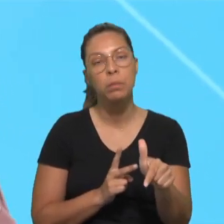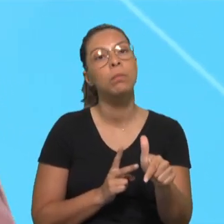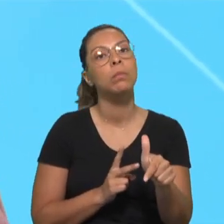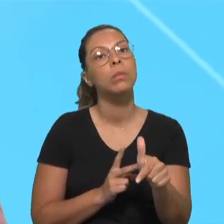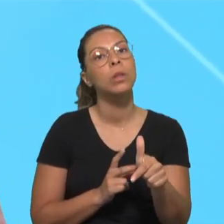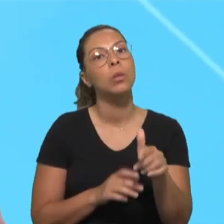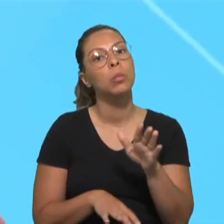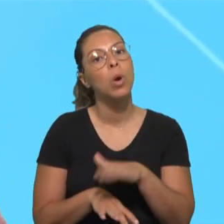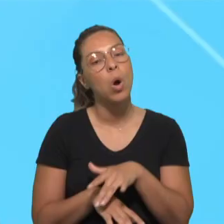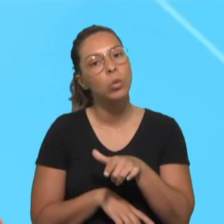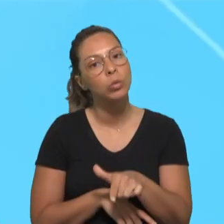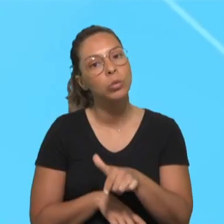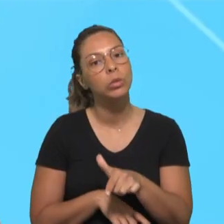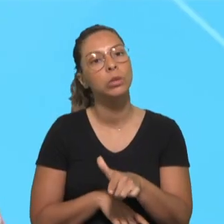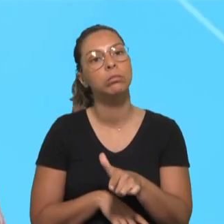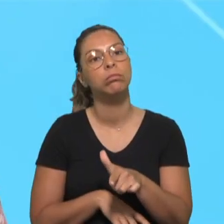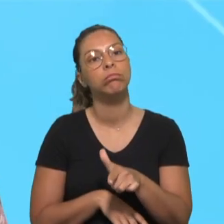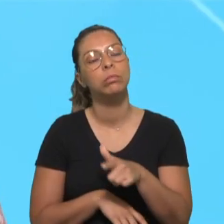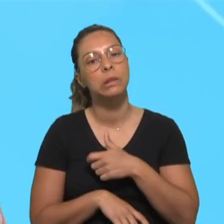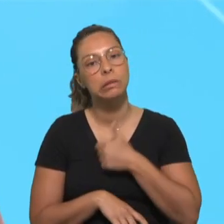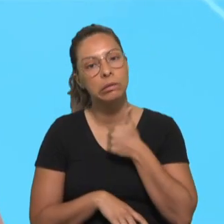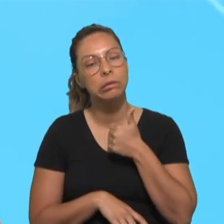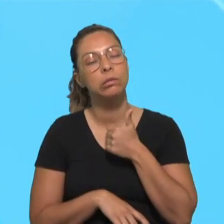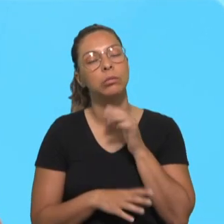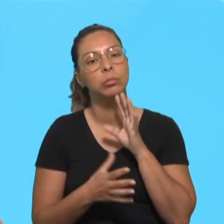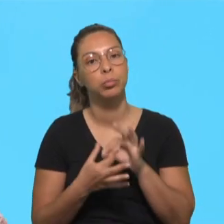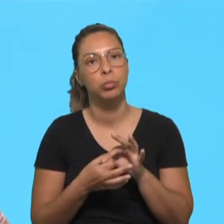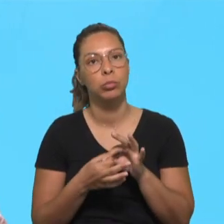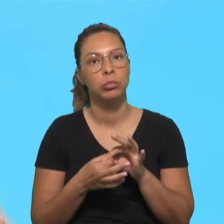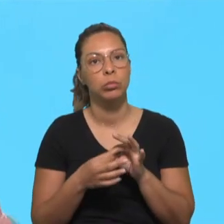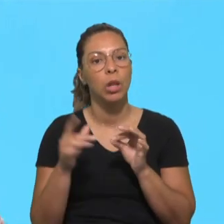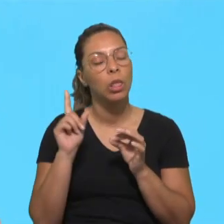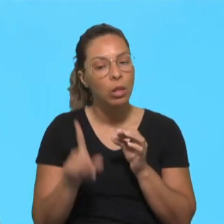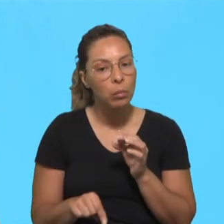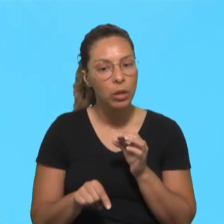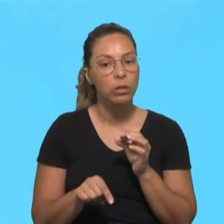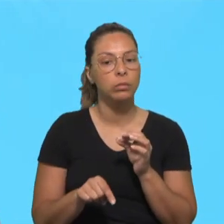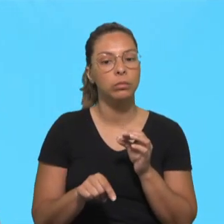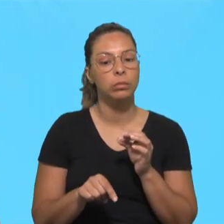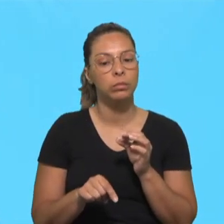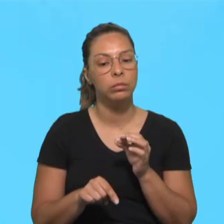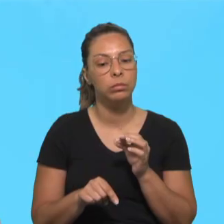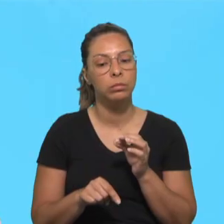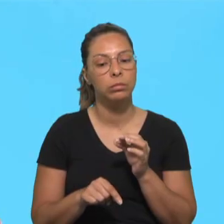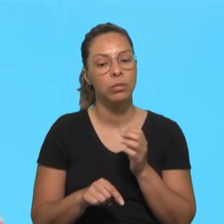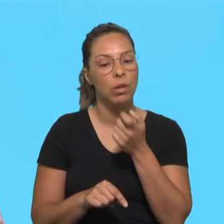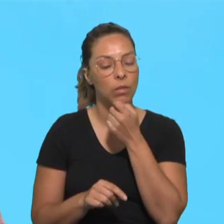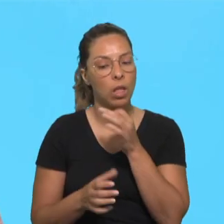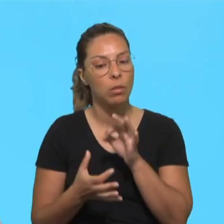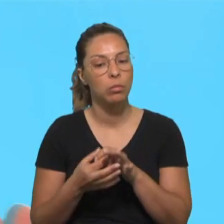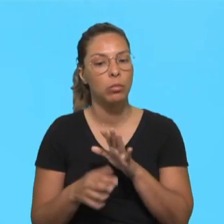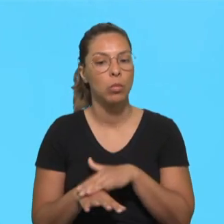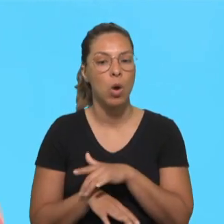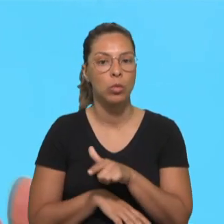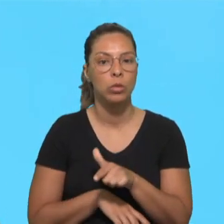da missão das cooperadoras e de toda a família blasiana. E depois também, e podemos falar já disso, há